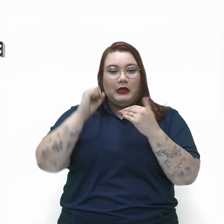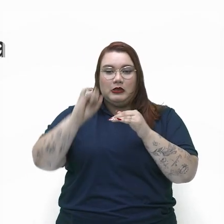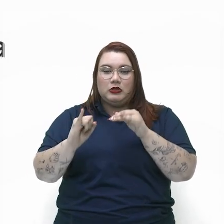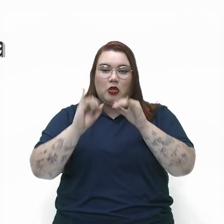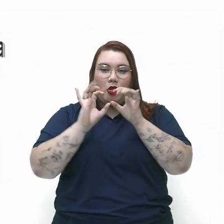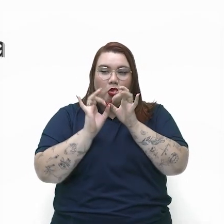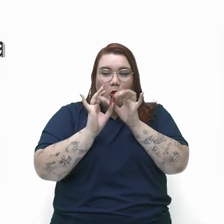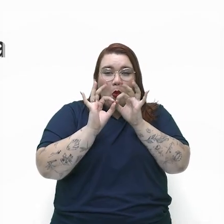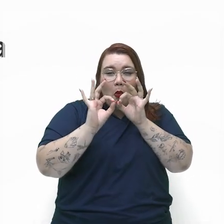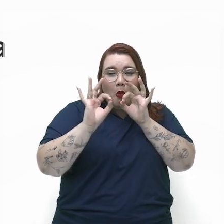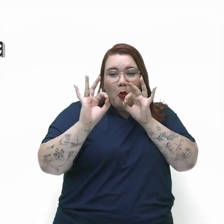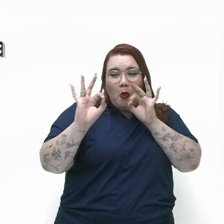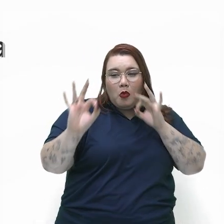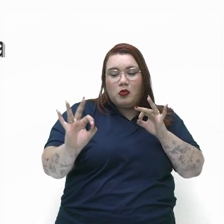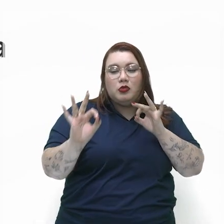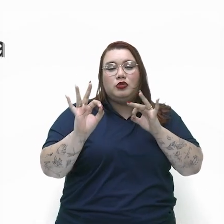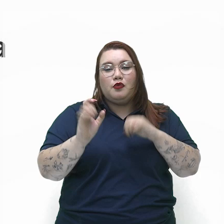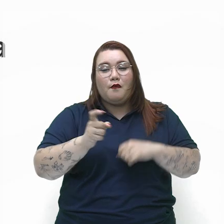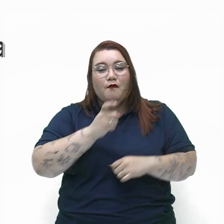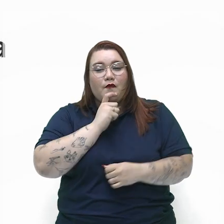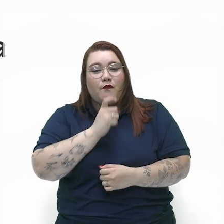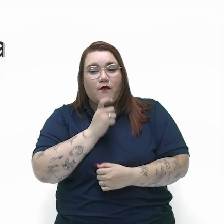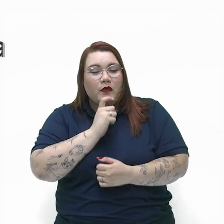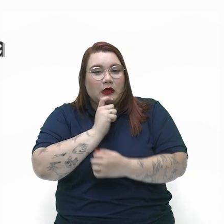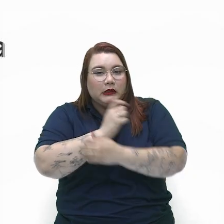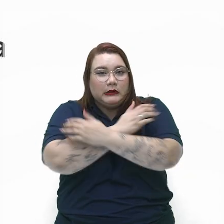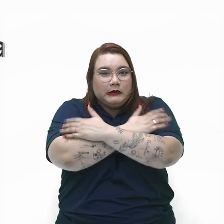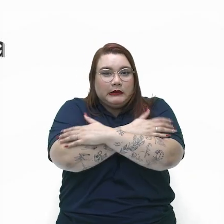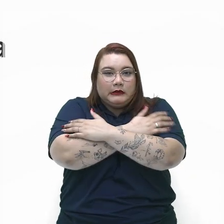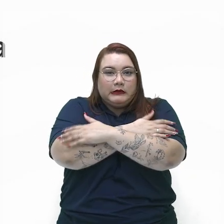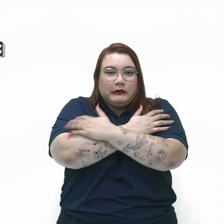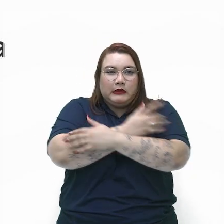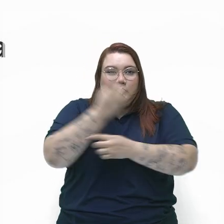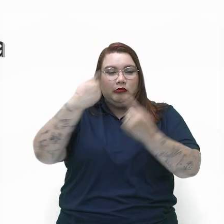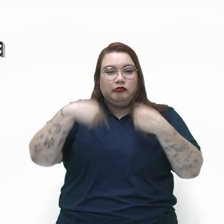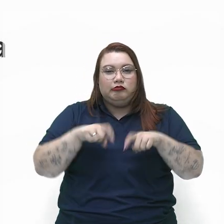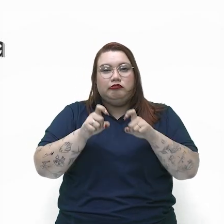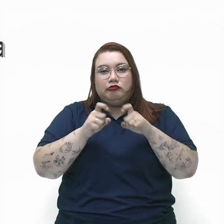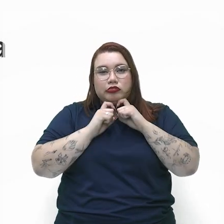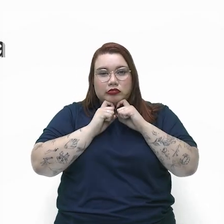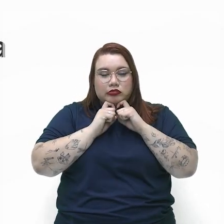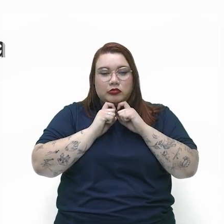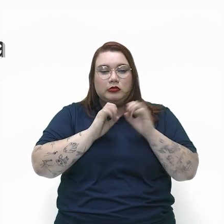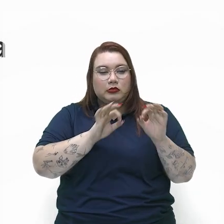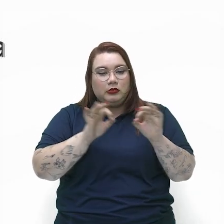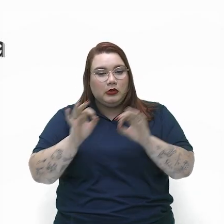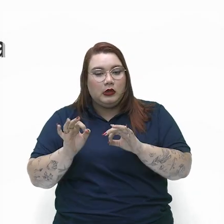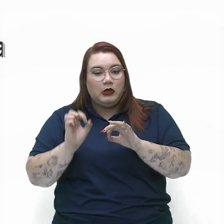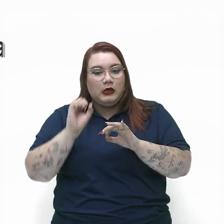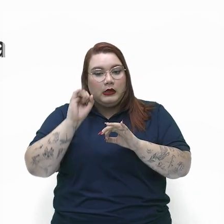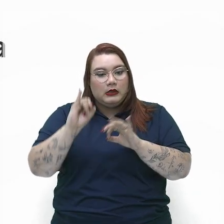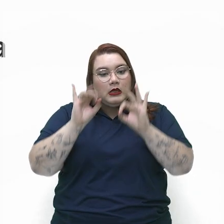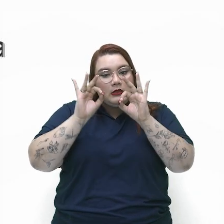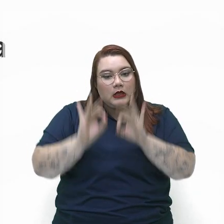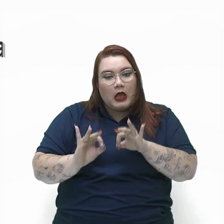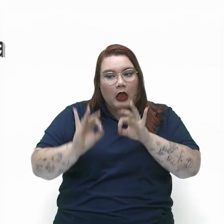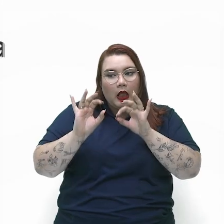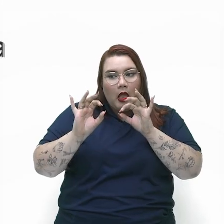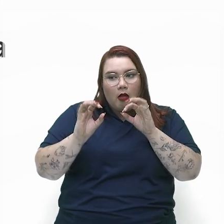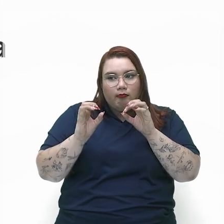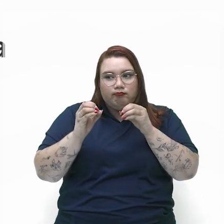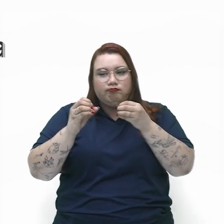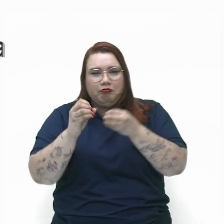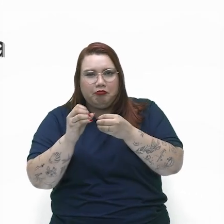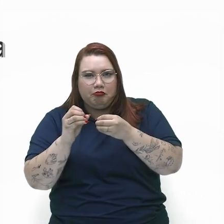Vênus, também não muito longe, né, porque muito longe ele congelaria, como Marte, por exemplo, e na distância